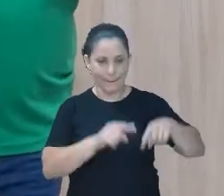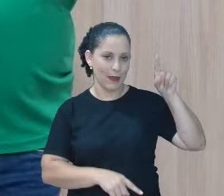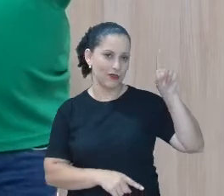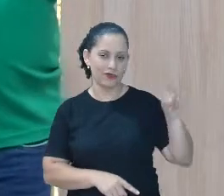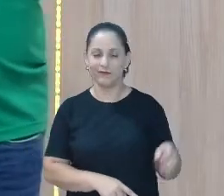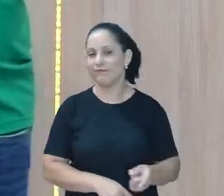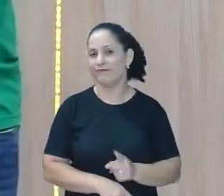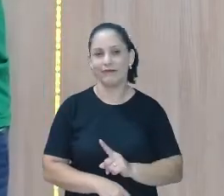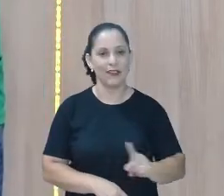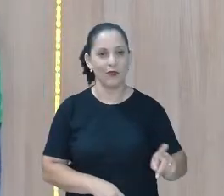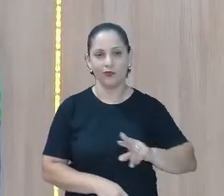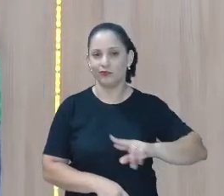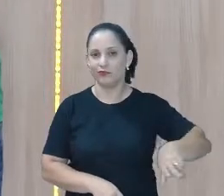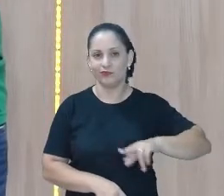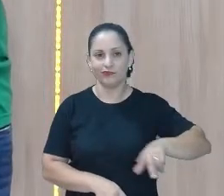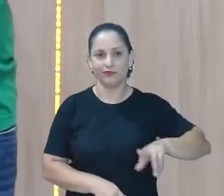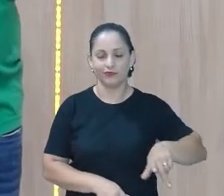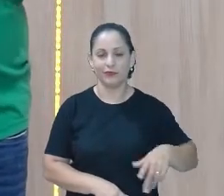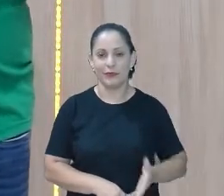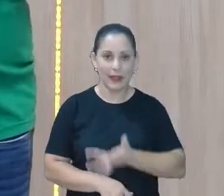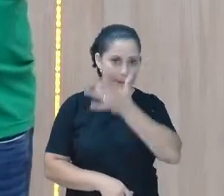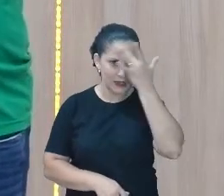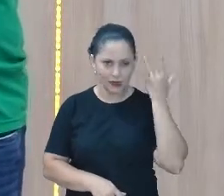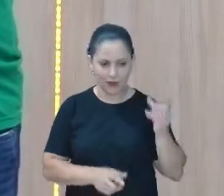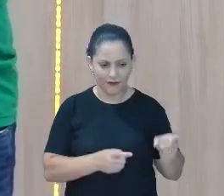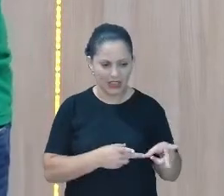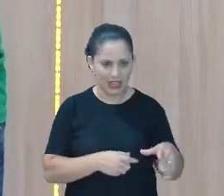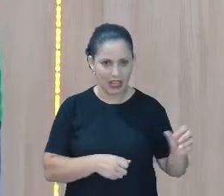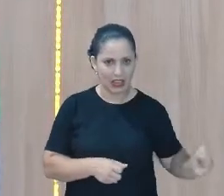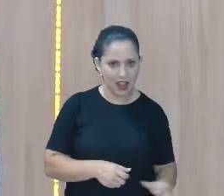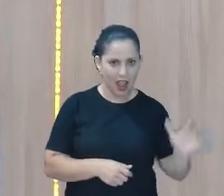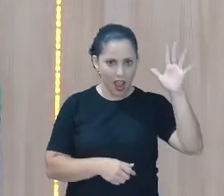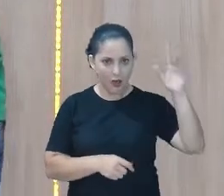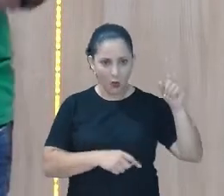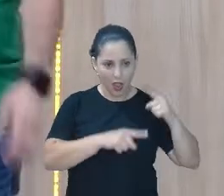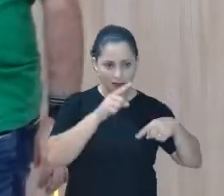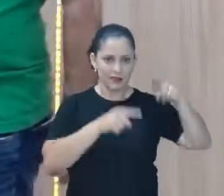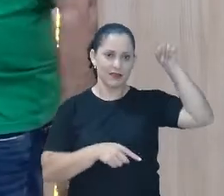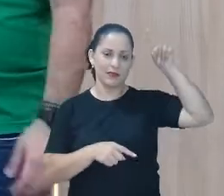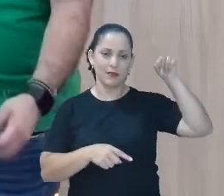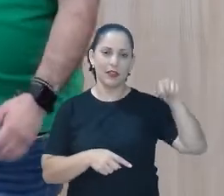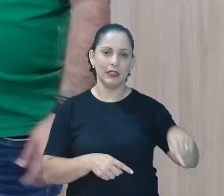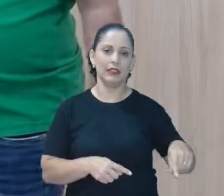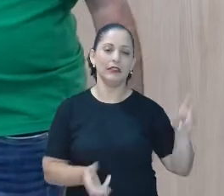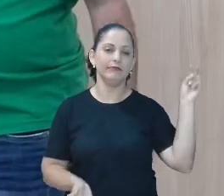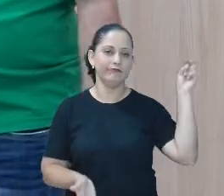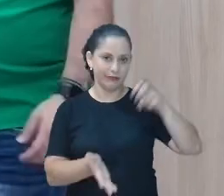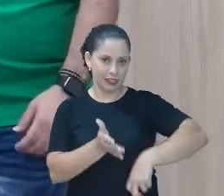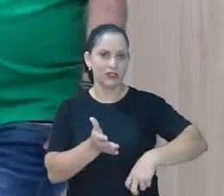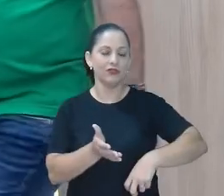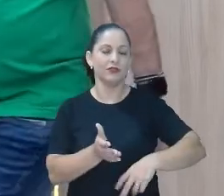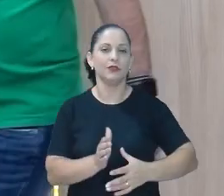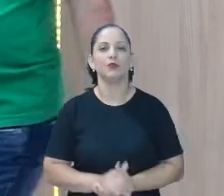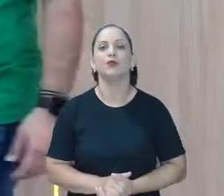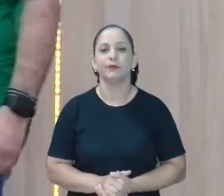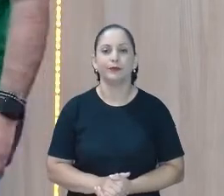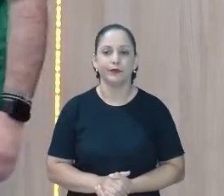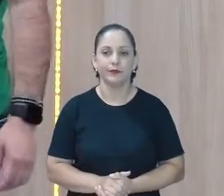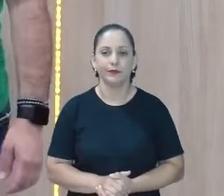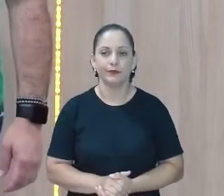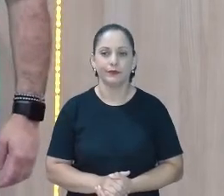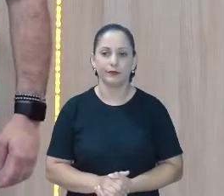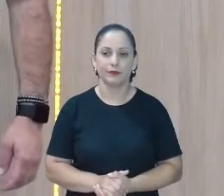vendido. Então, se alguém passasse daquilo ali, poderia ser punido, né, pela justiça aqui